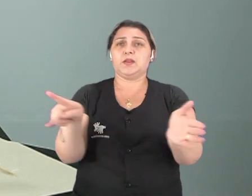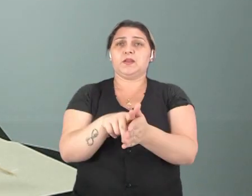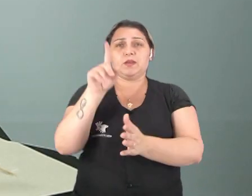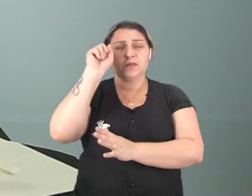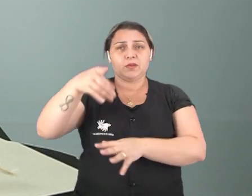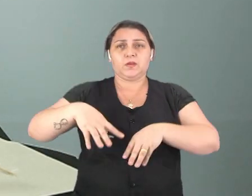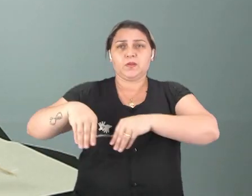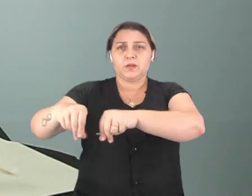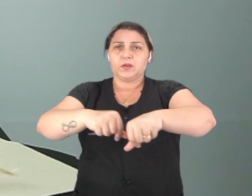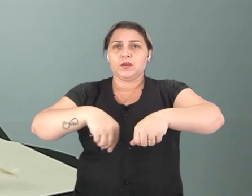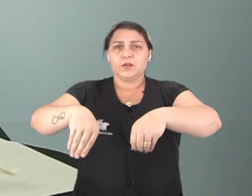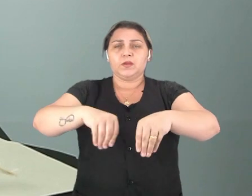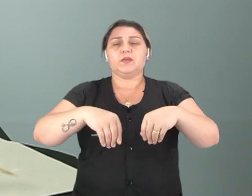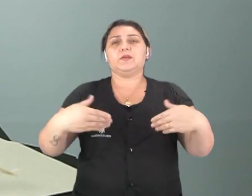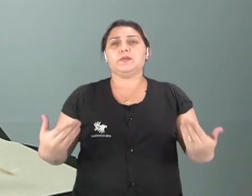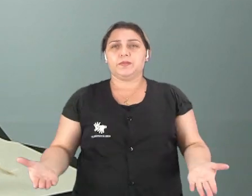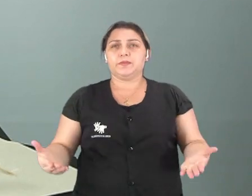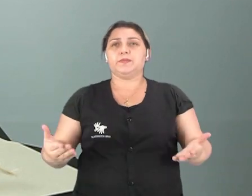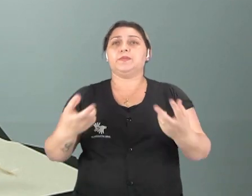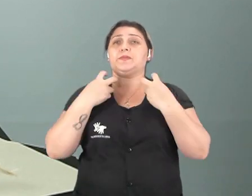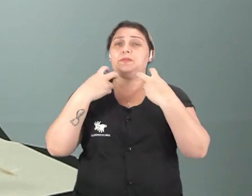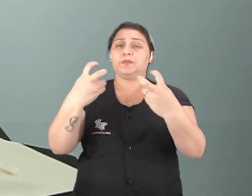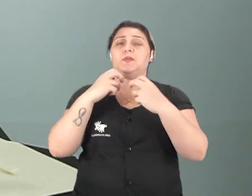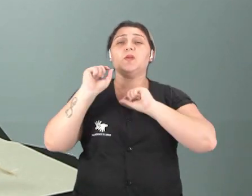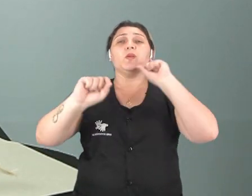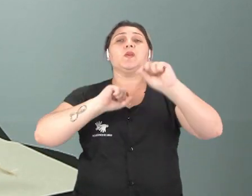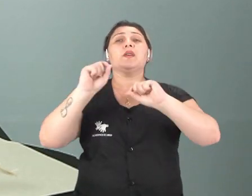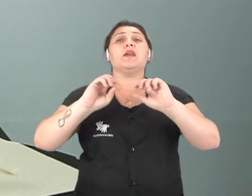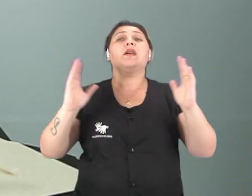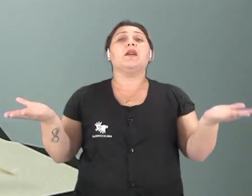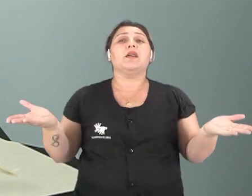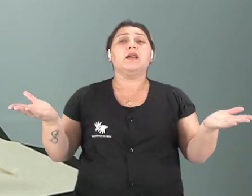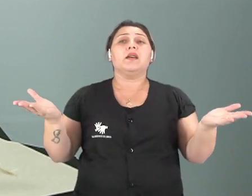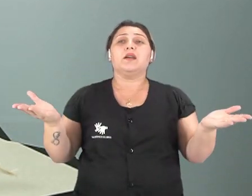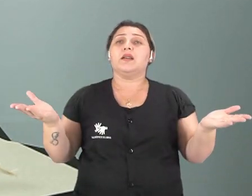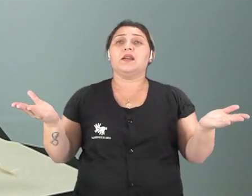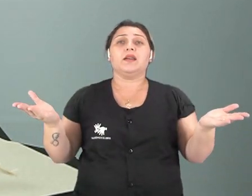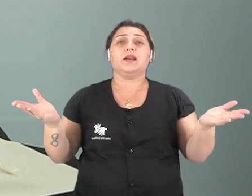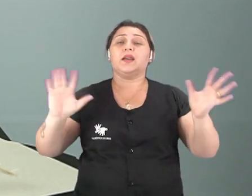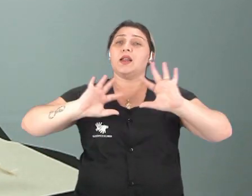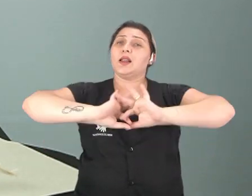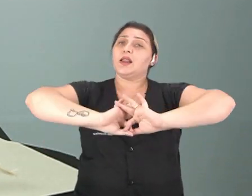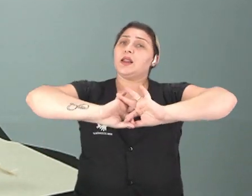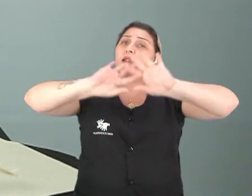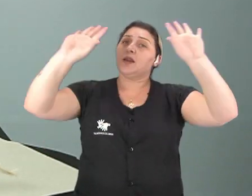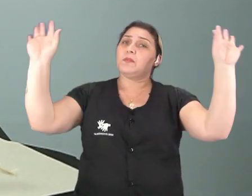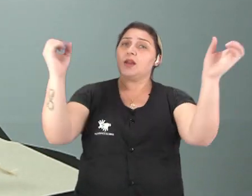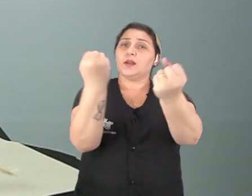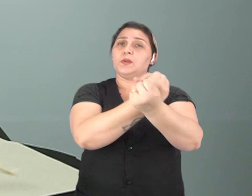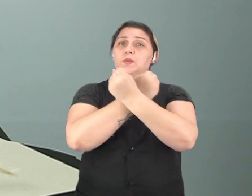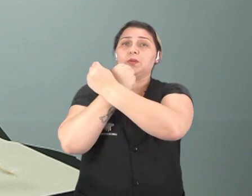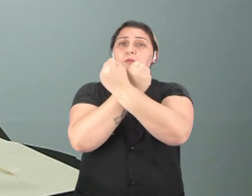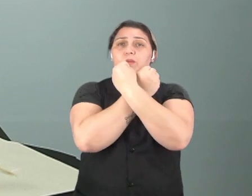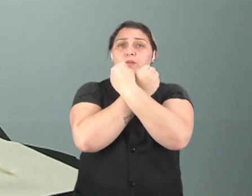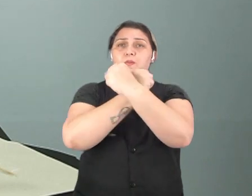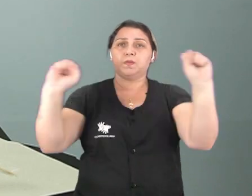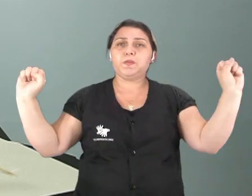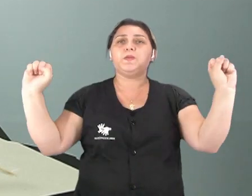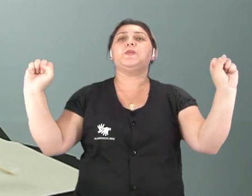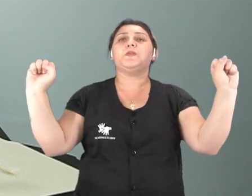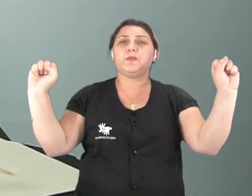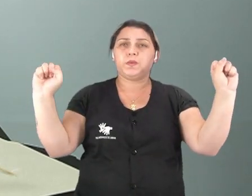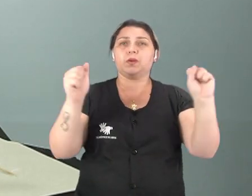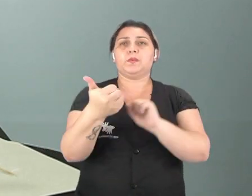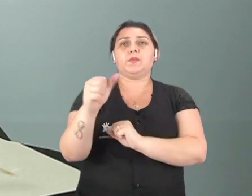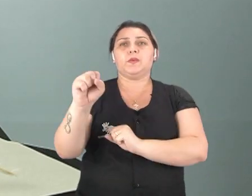terra, porque foi proclamado o quê? Não, foi liberto os escravos, isso mesmo,